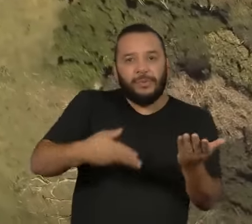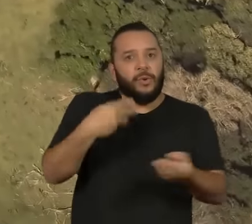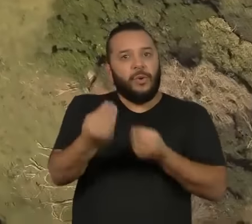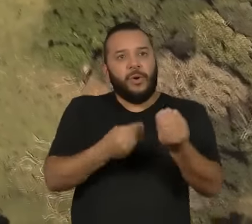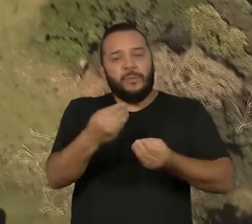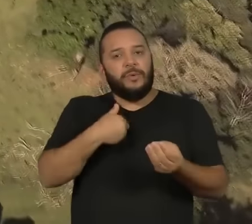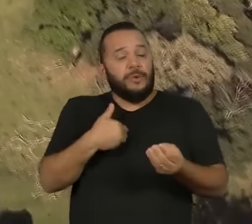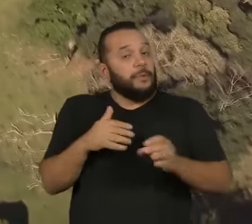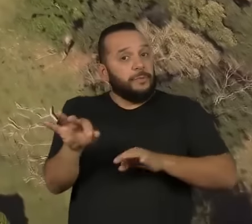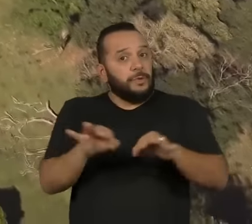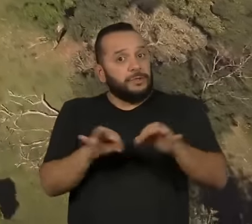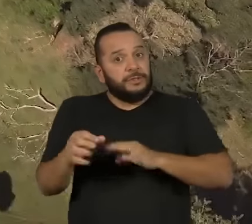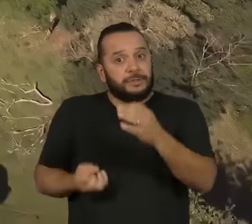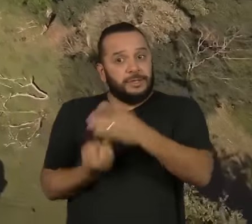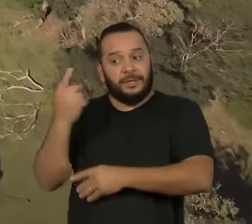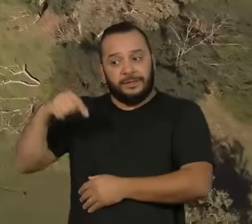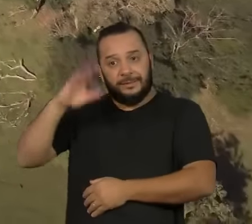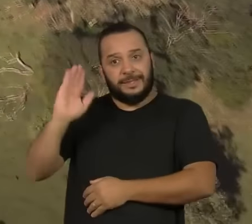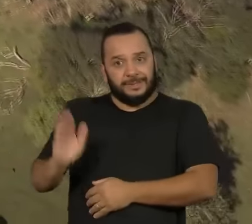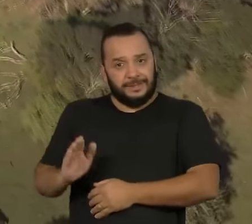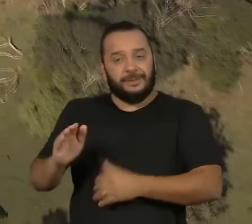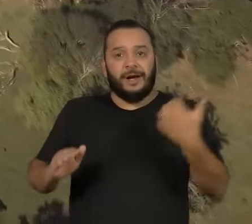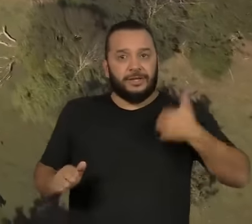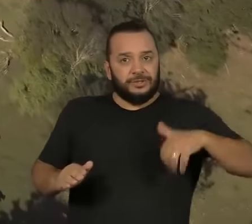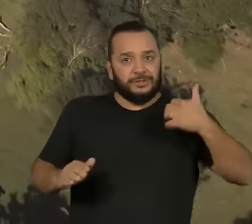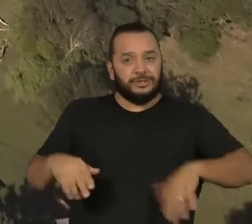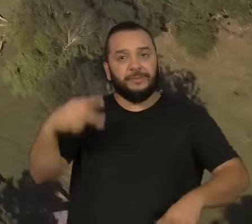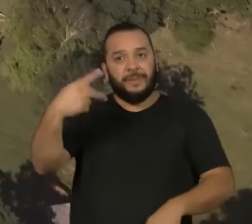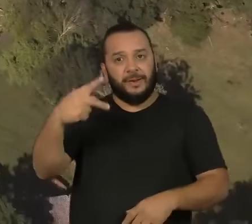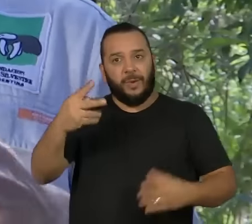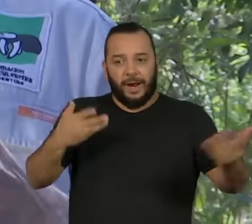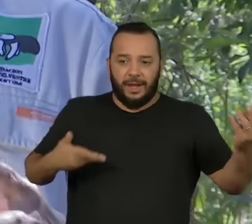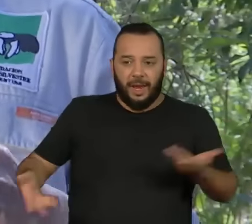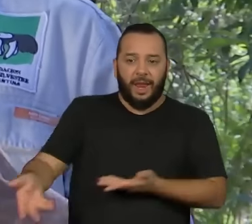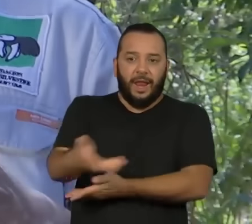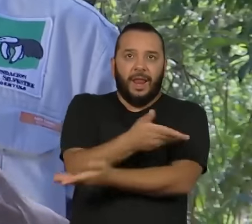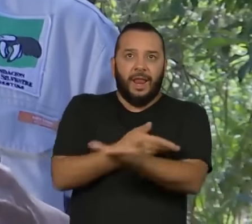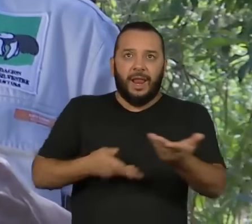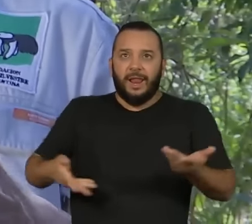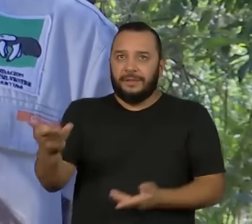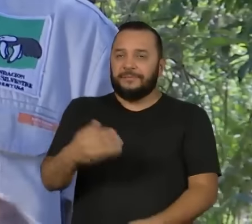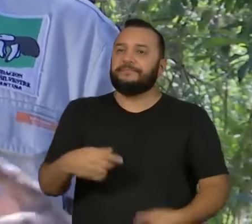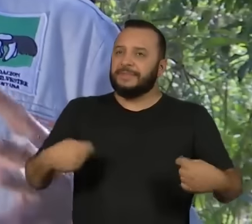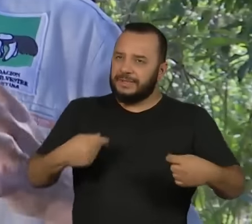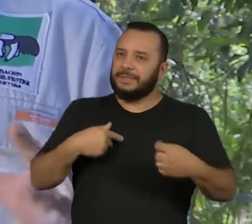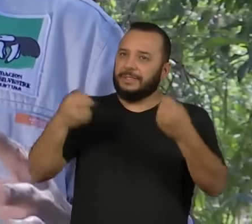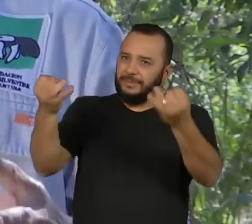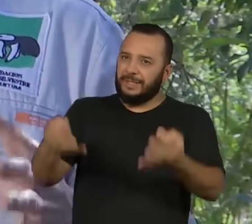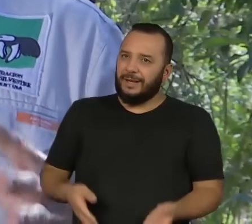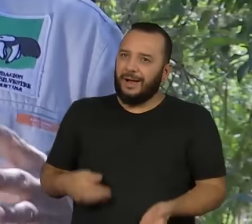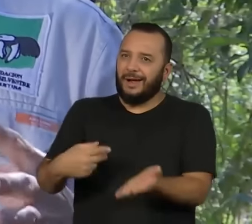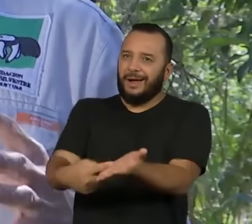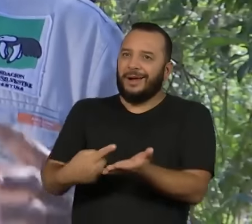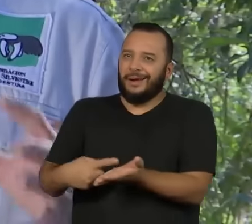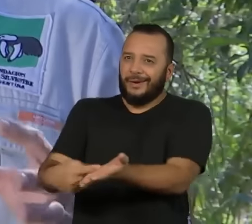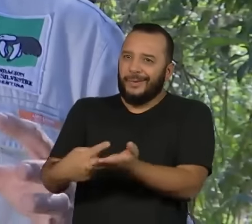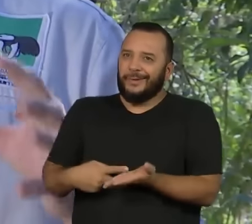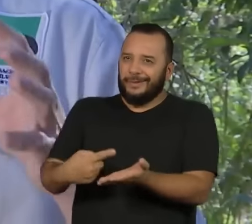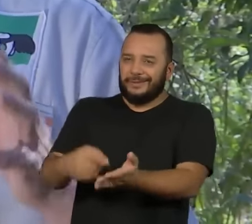desenvolvidos no Brasil, Argentina e Paraguai. É preciso a gente falar, conversar, entrar em acordo para